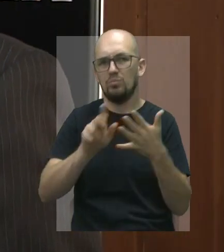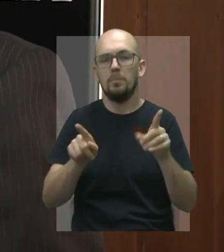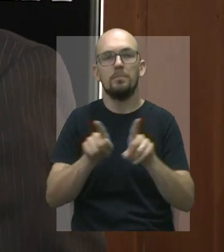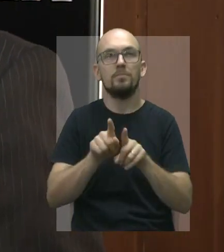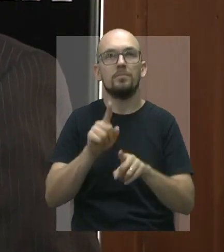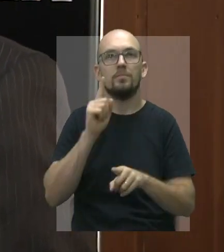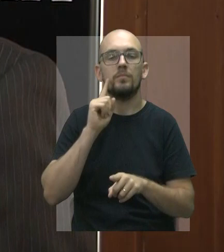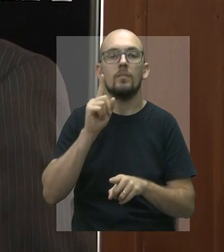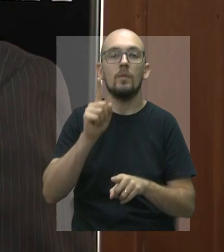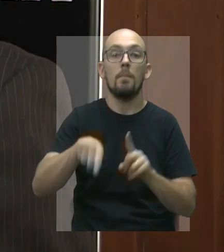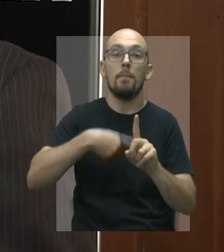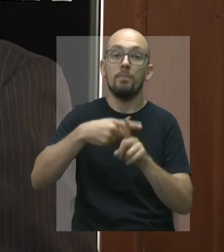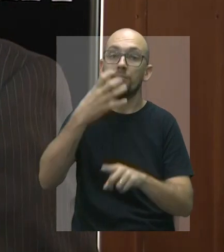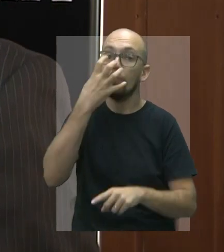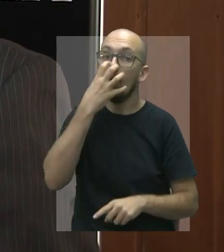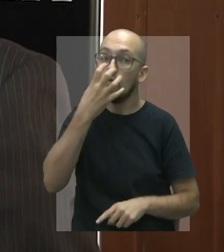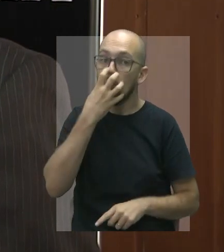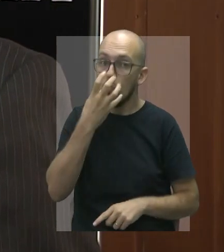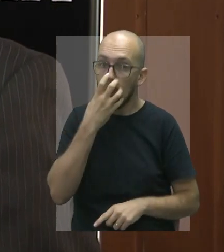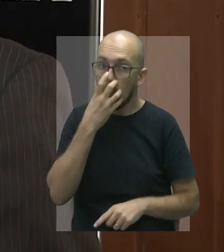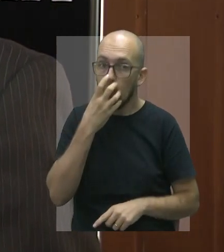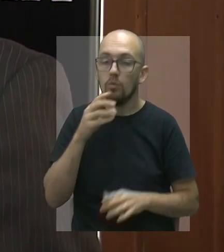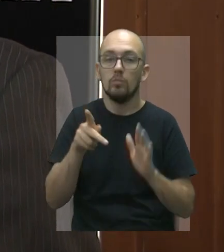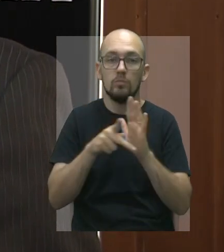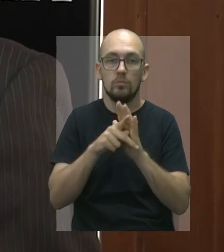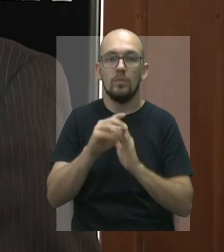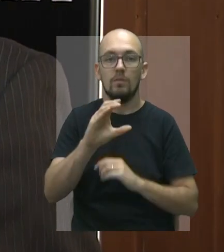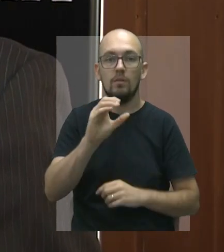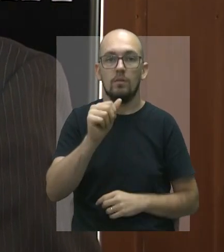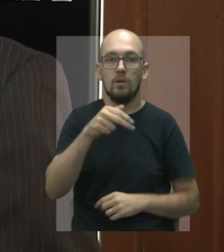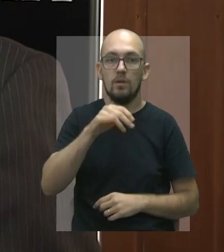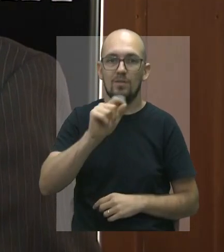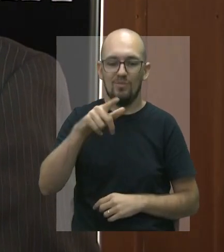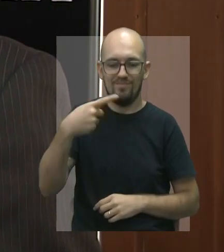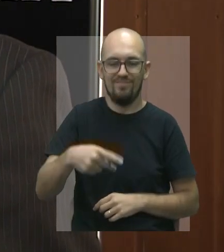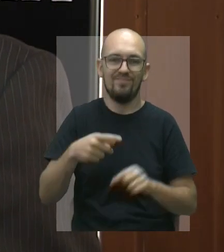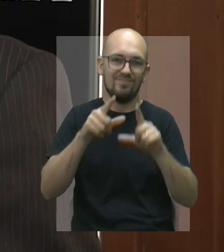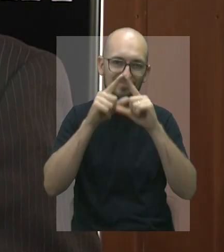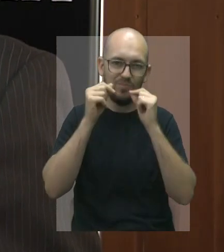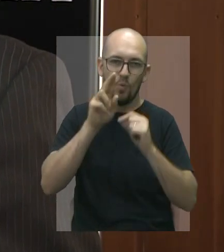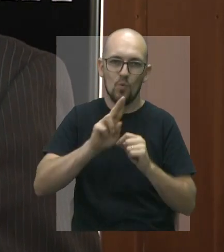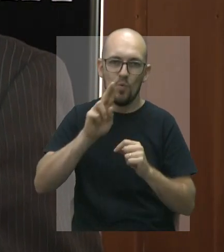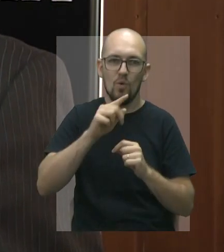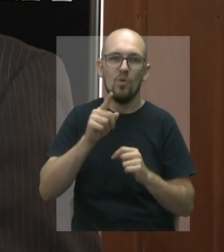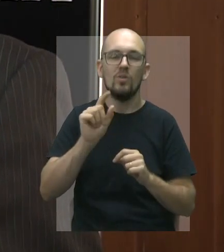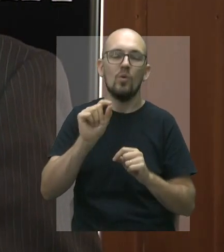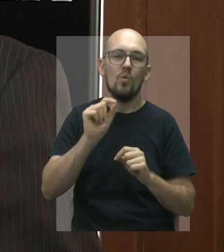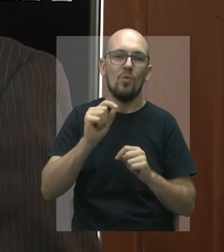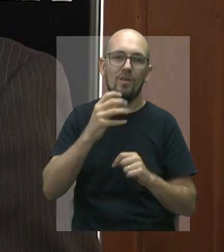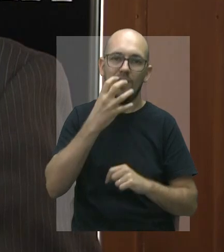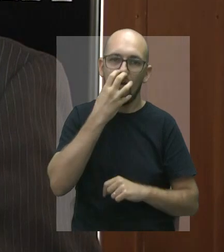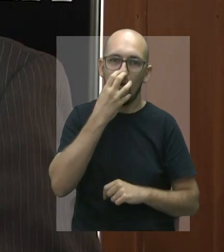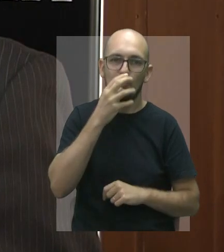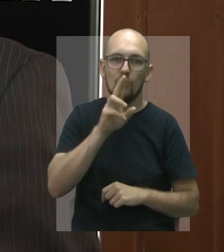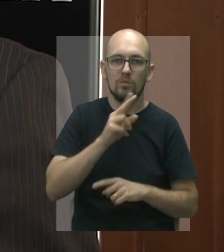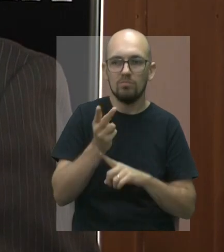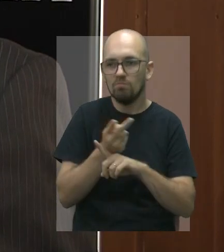exposição do canil da Polícia Civil, que geralmente aqui é utilizado para situações de